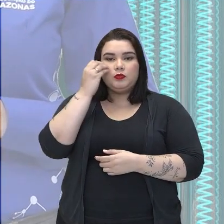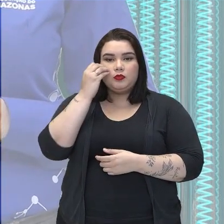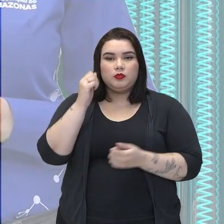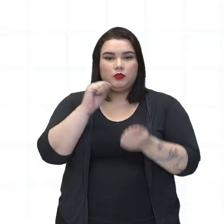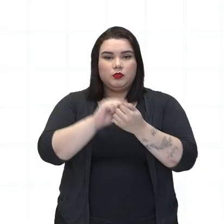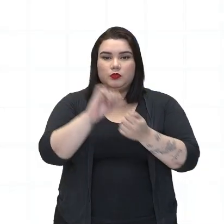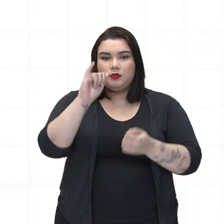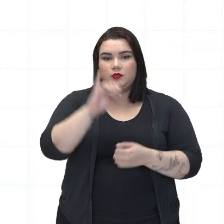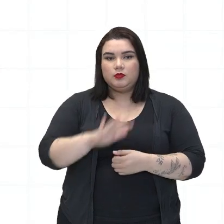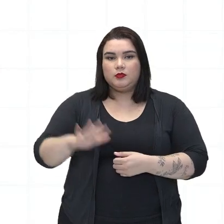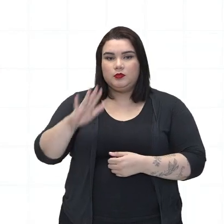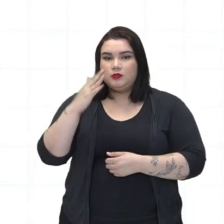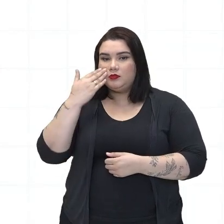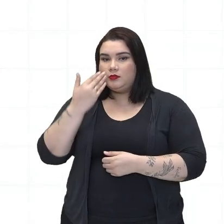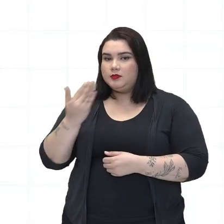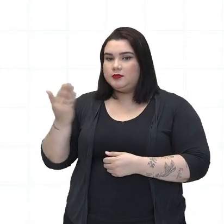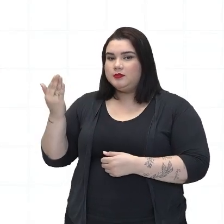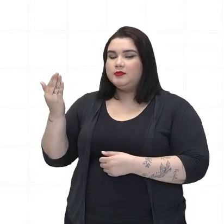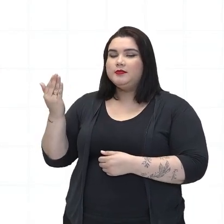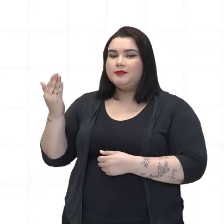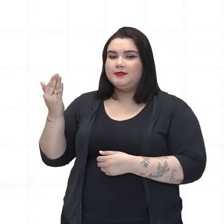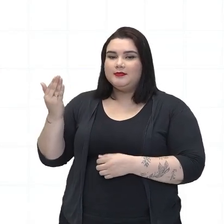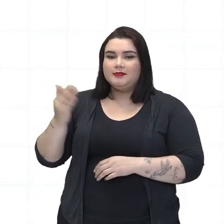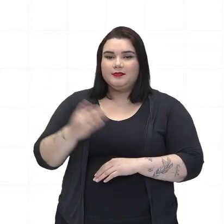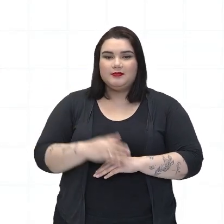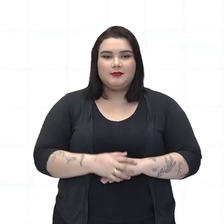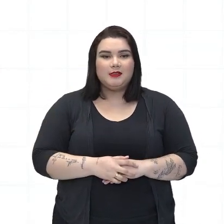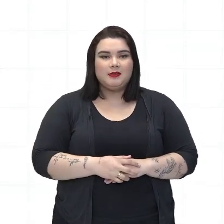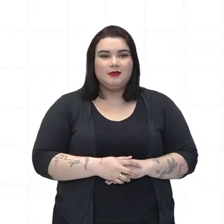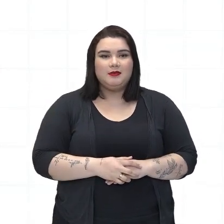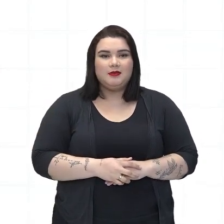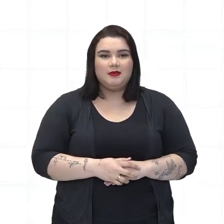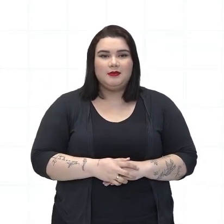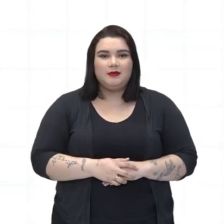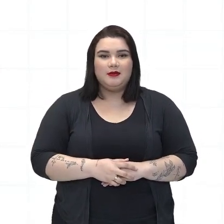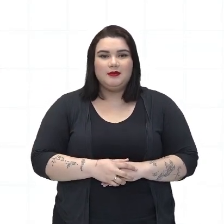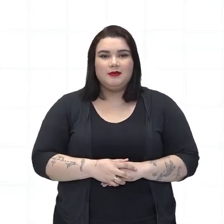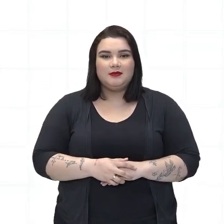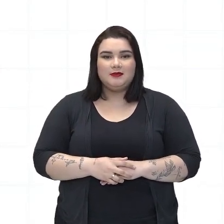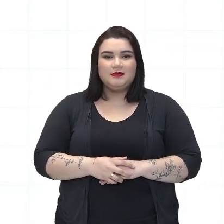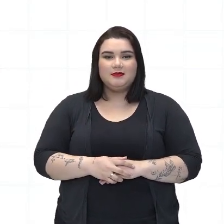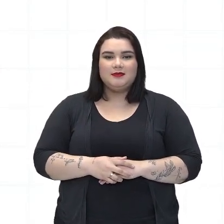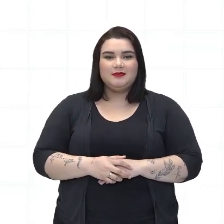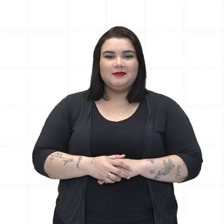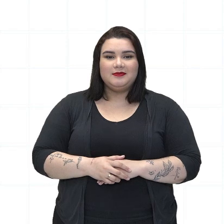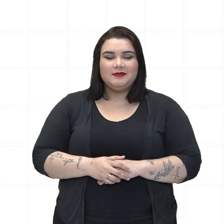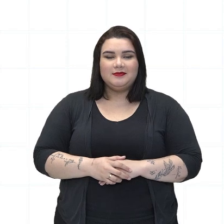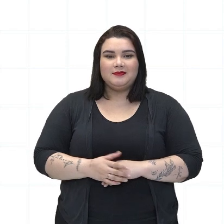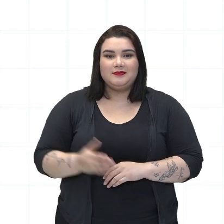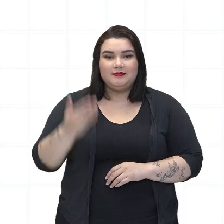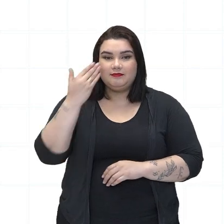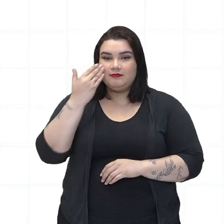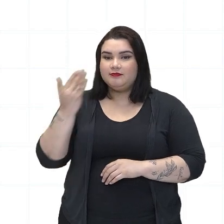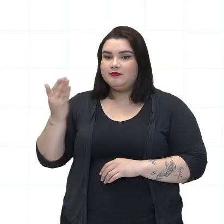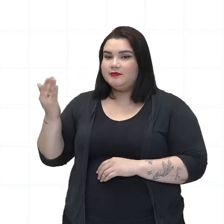uma imagem. Então, nessa imagem aqui, ó, nós fizemos uma